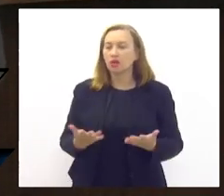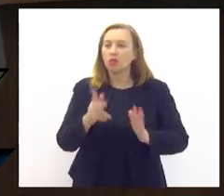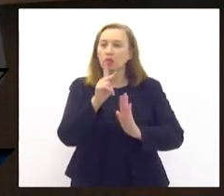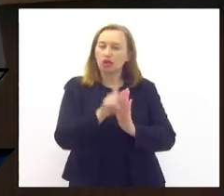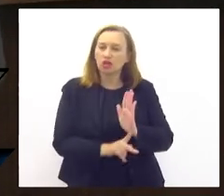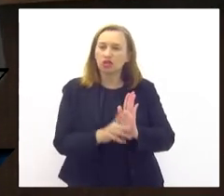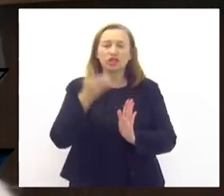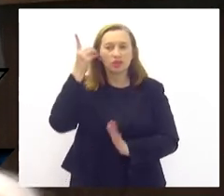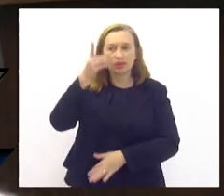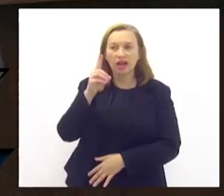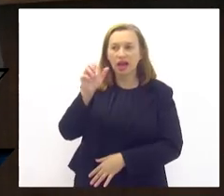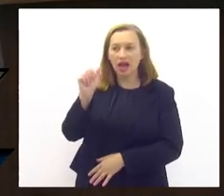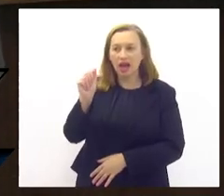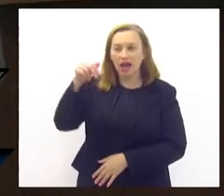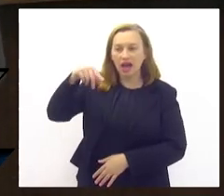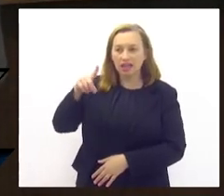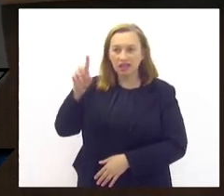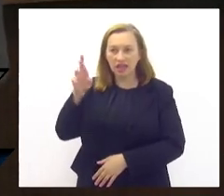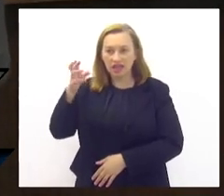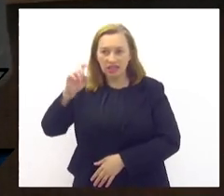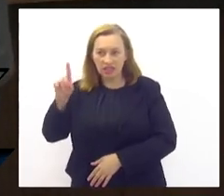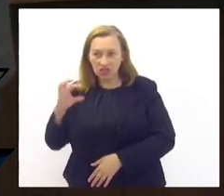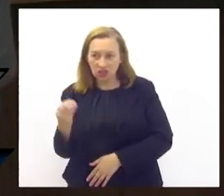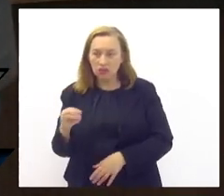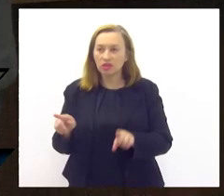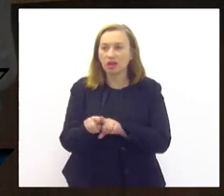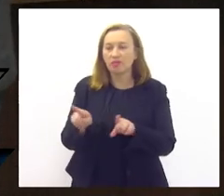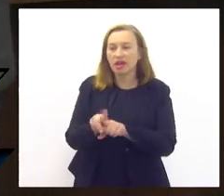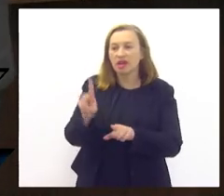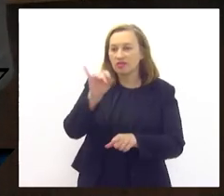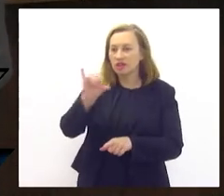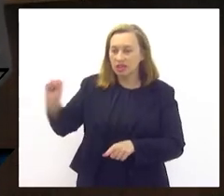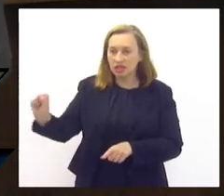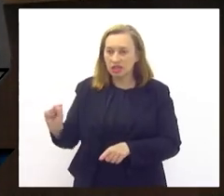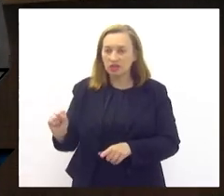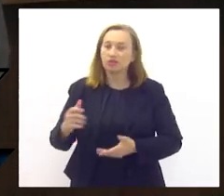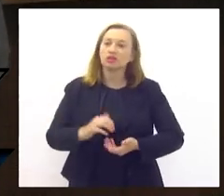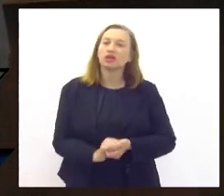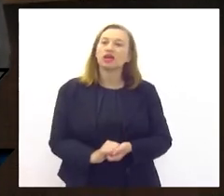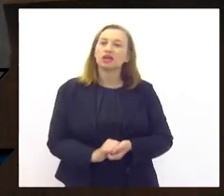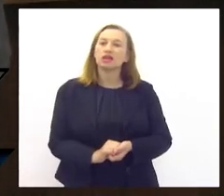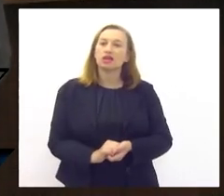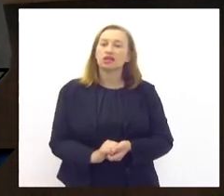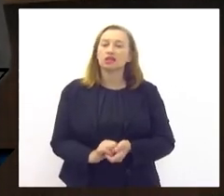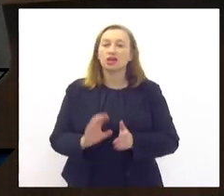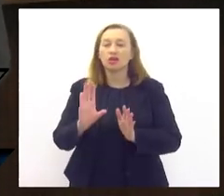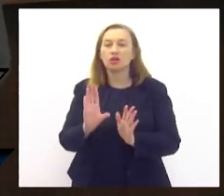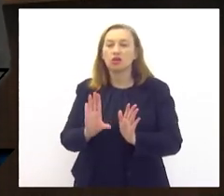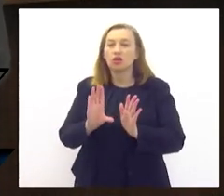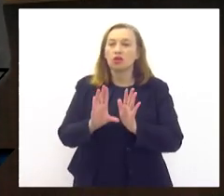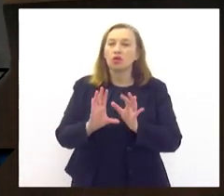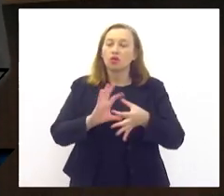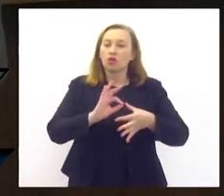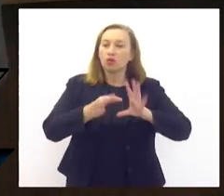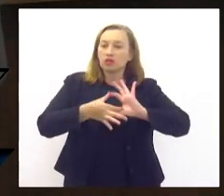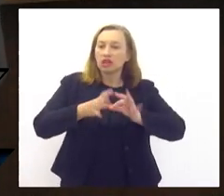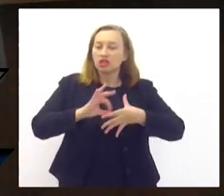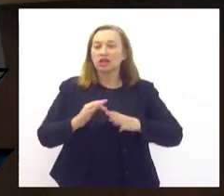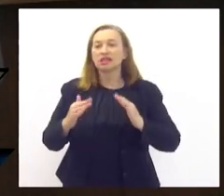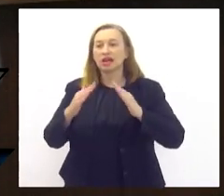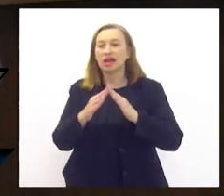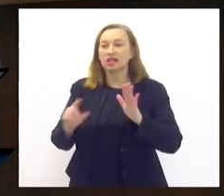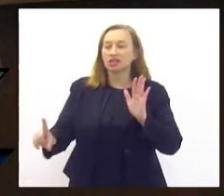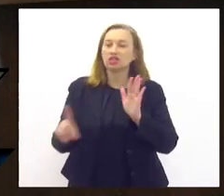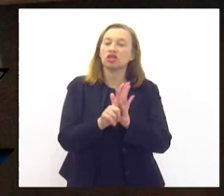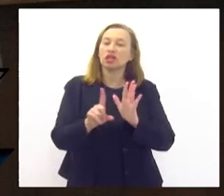deputado Andrezinho e do projeto do deputado Vinícius Cozzolino traz essa conotação ao qual essa Casa Legislativa